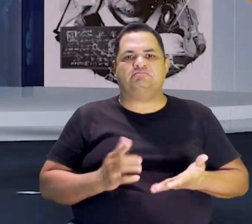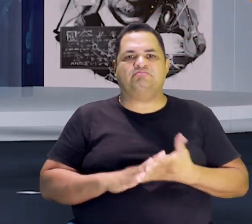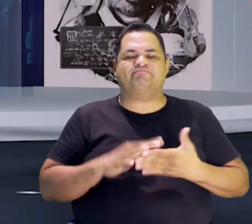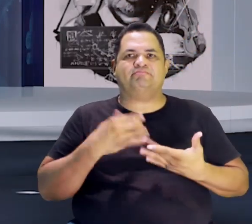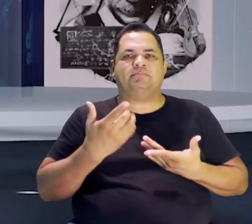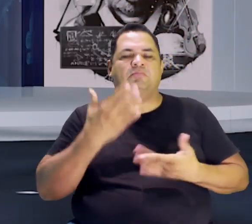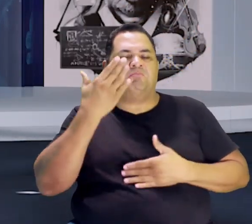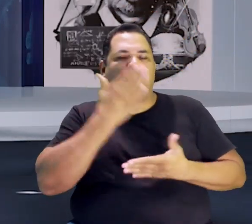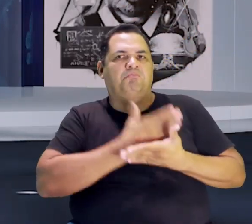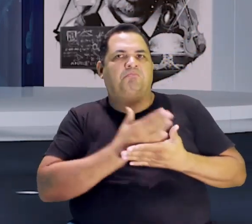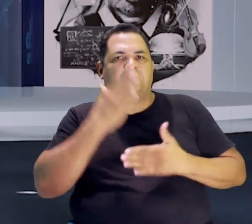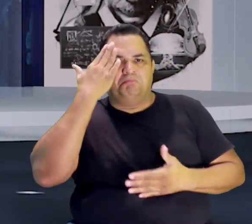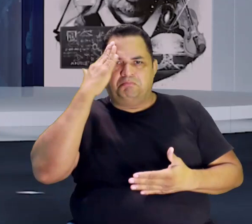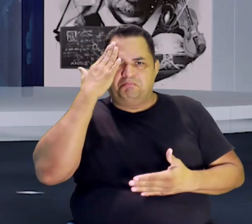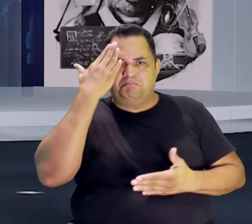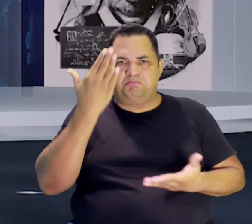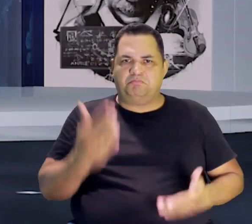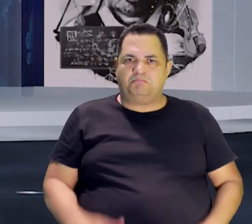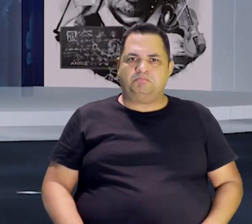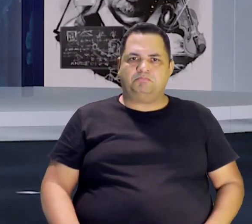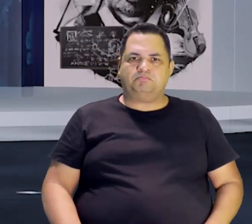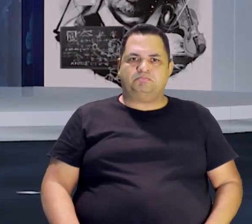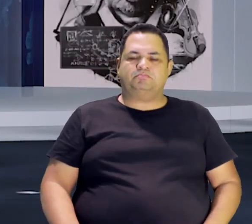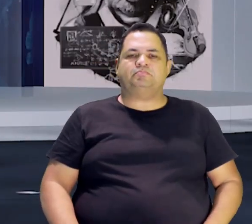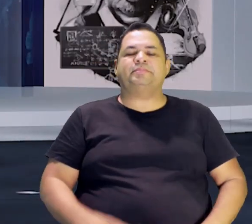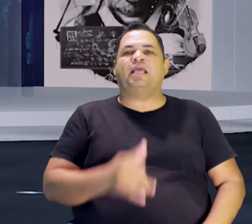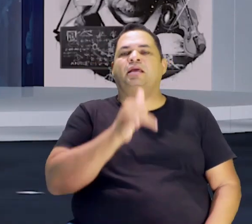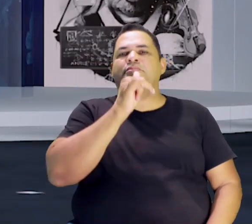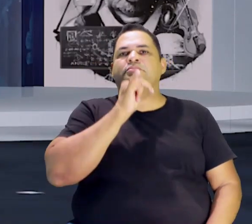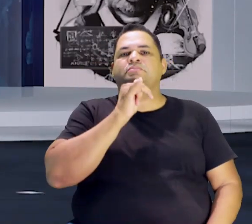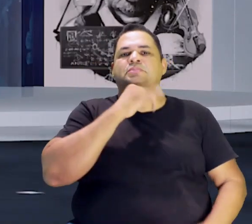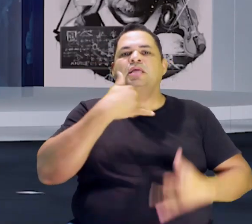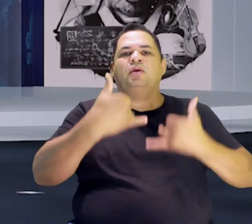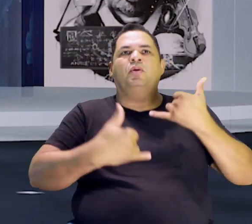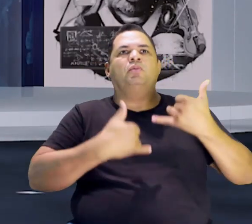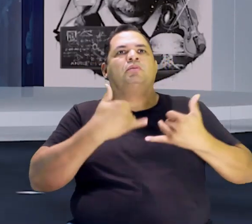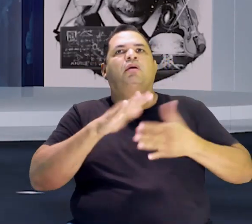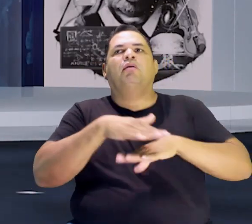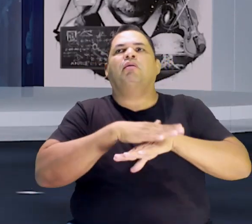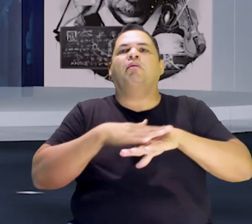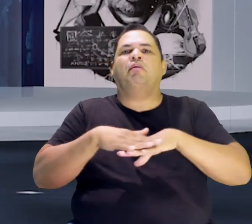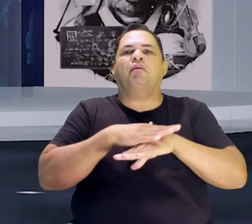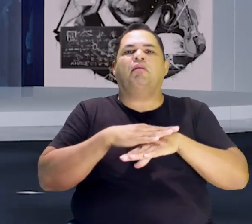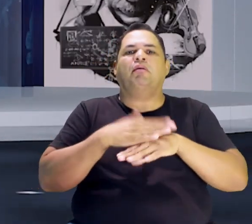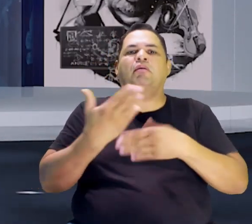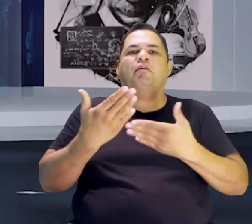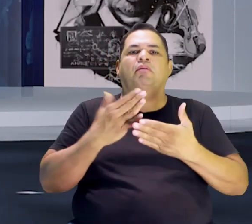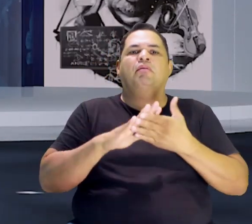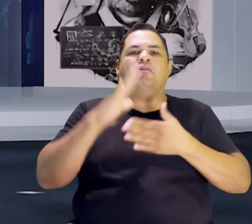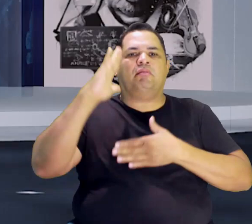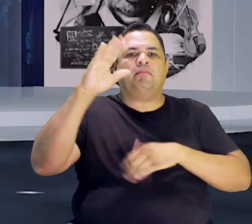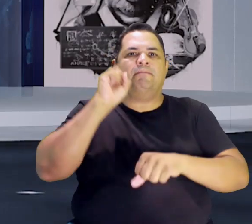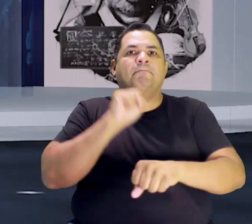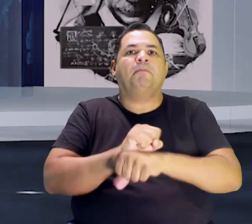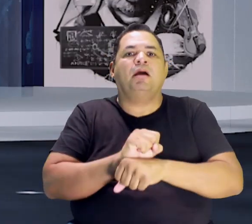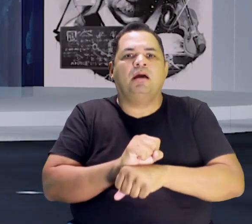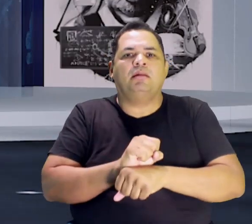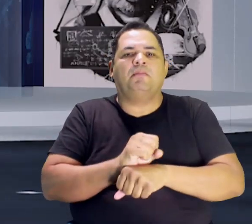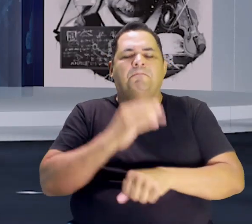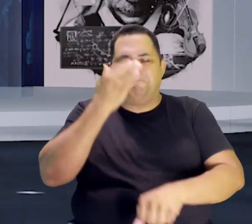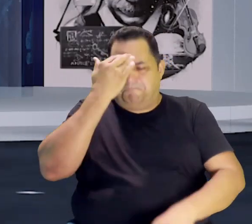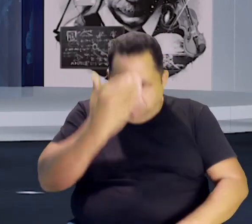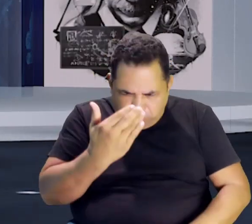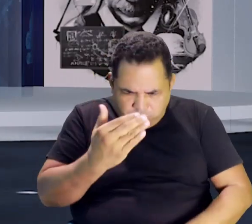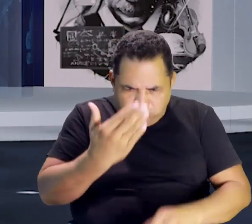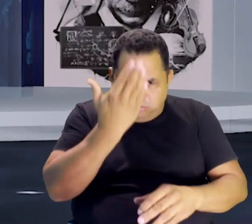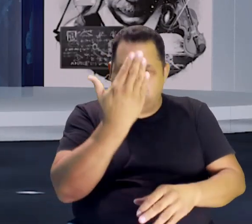começar a entender direitinho sobre essa questão. Você, por exemplo, está brincando, conversando, não está ligando para nada, ele freia, você bate a cabeça no